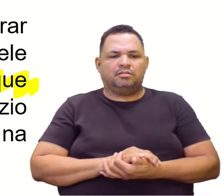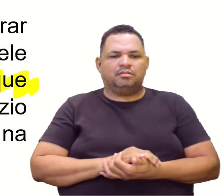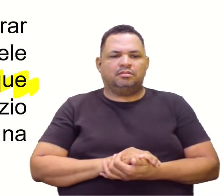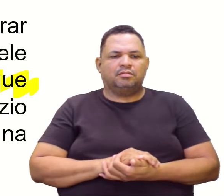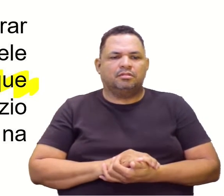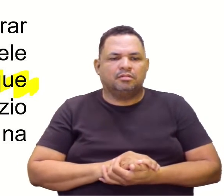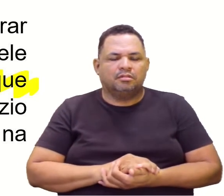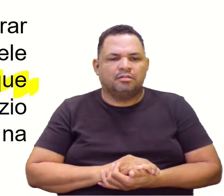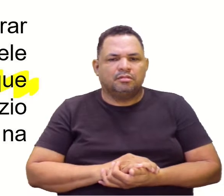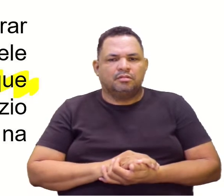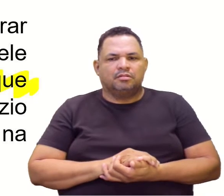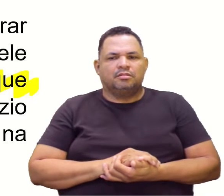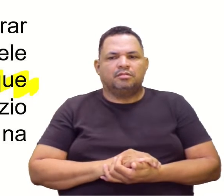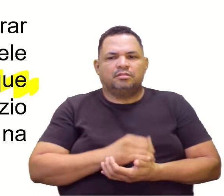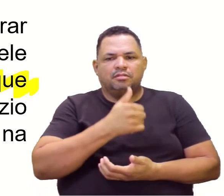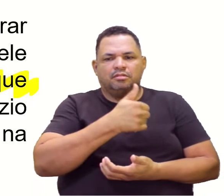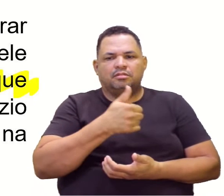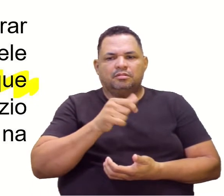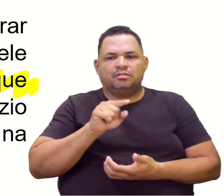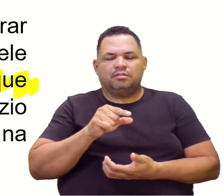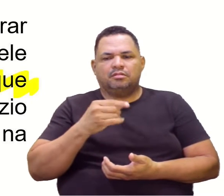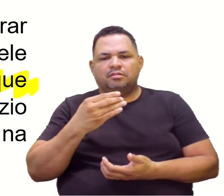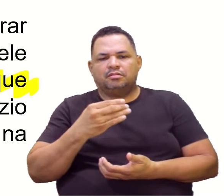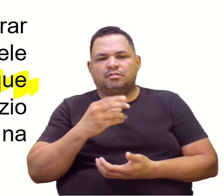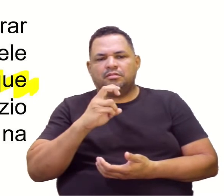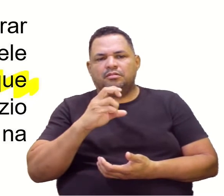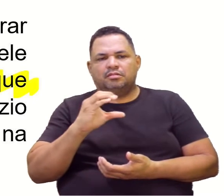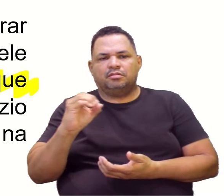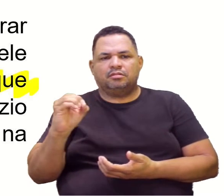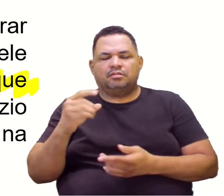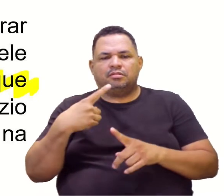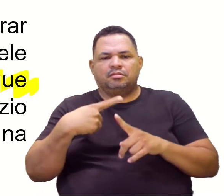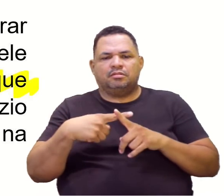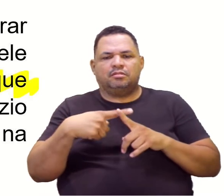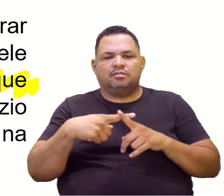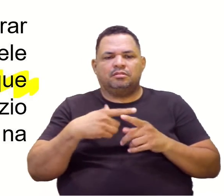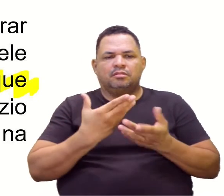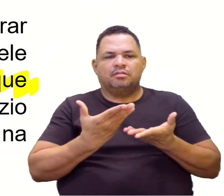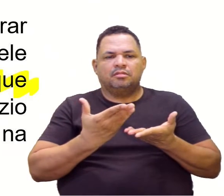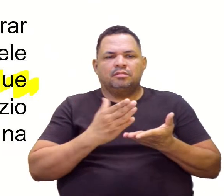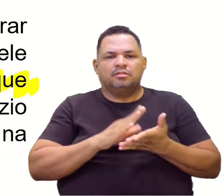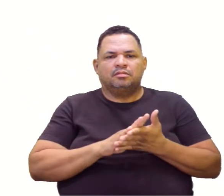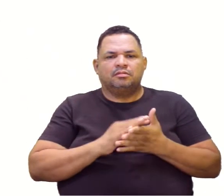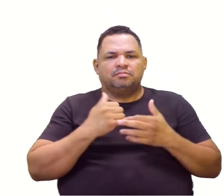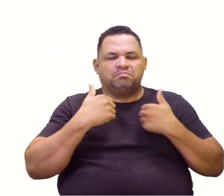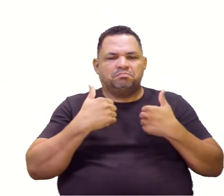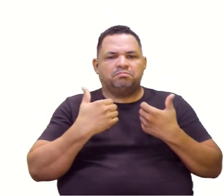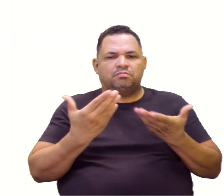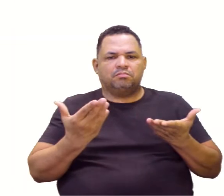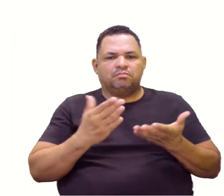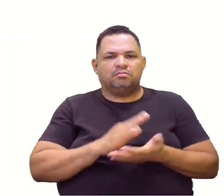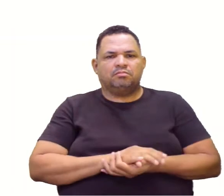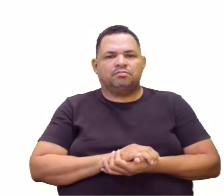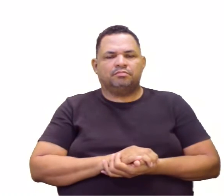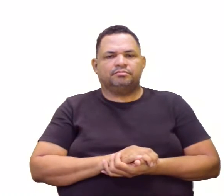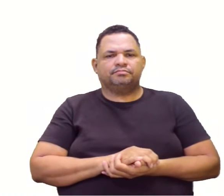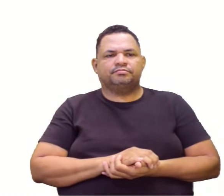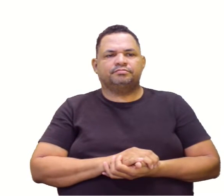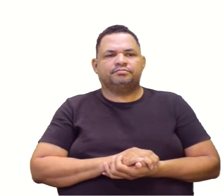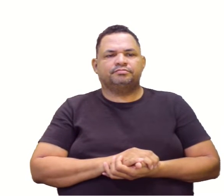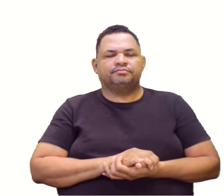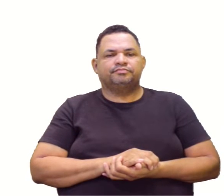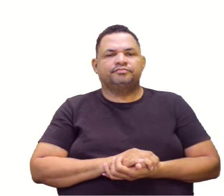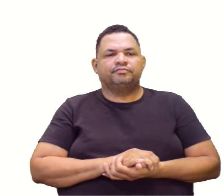tipo 3 11.500. serve, Certinho. né? 11.500 serve por quê? Porque ainda teve uma sobrinha, beleza. E é o que mais